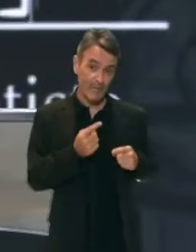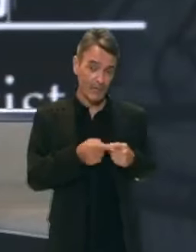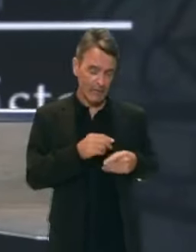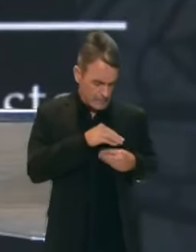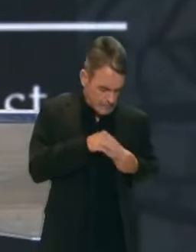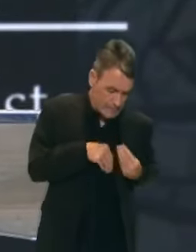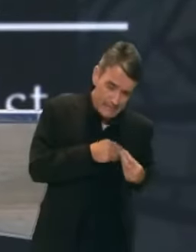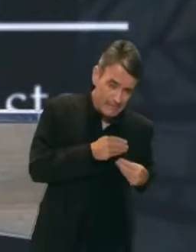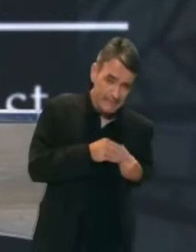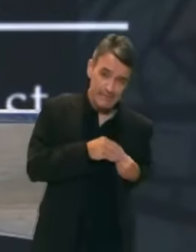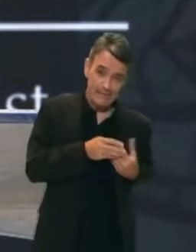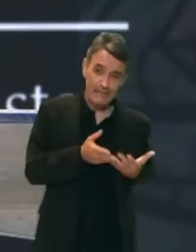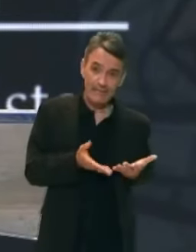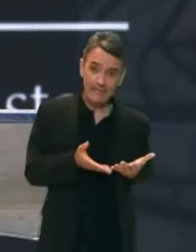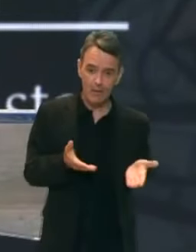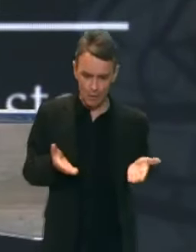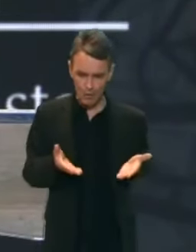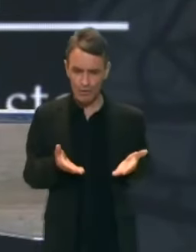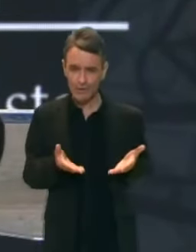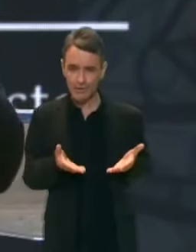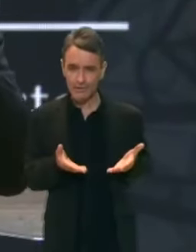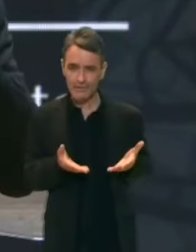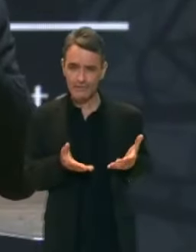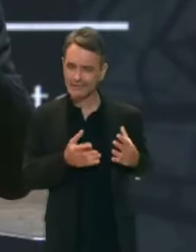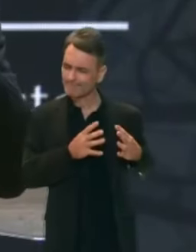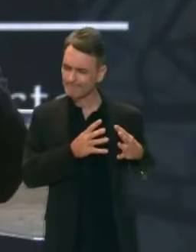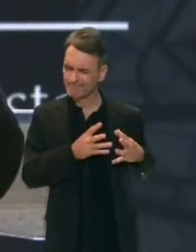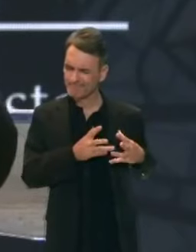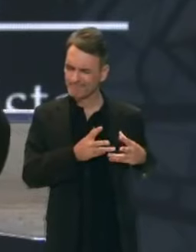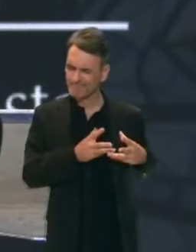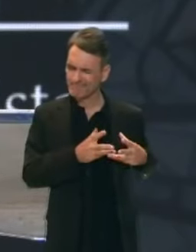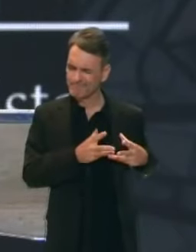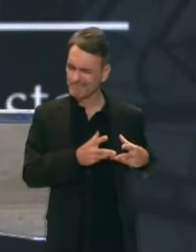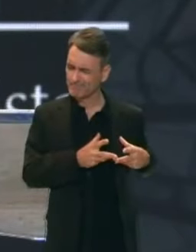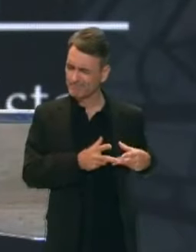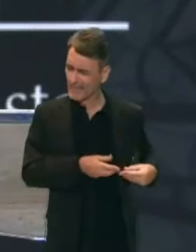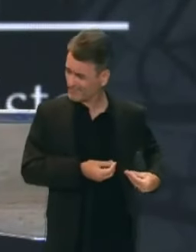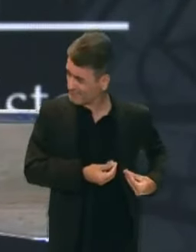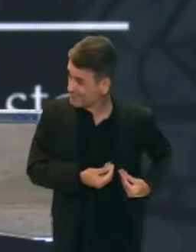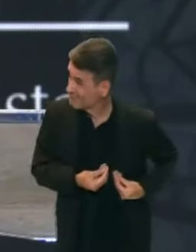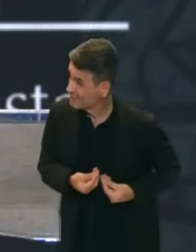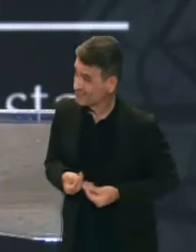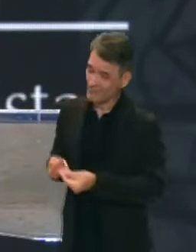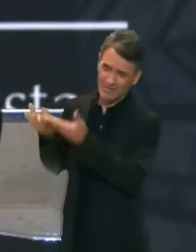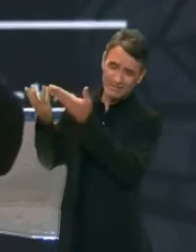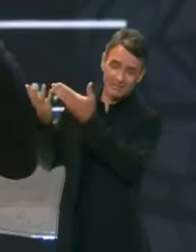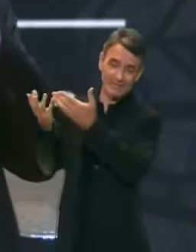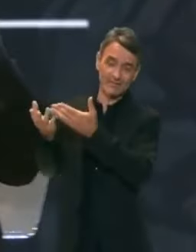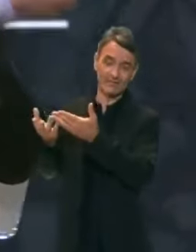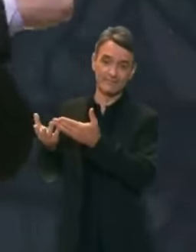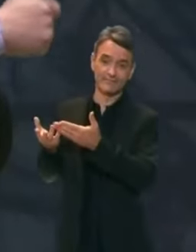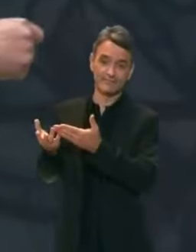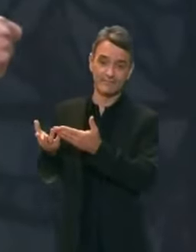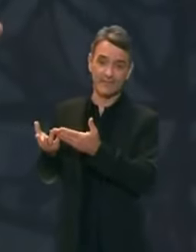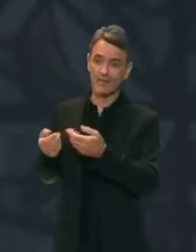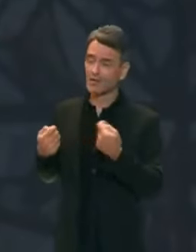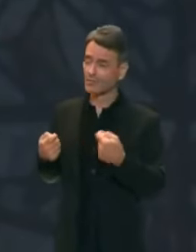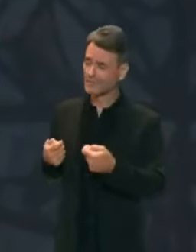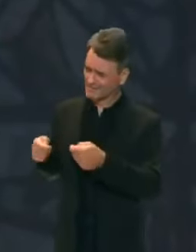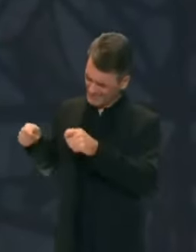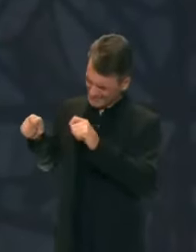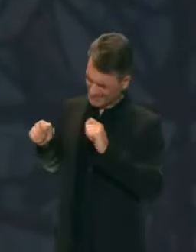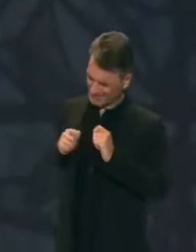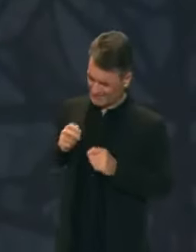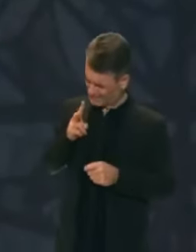Hoje é o dia de você deixar esses pecados diante do altar do Senhor e clamar ao Senhor por força